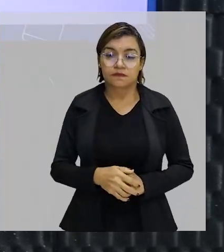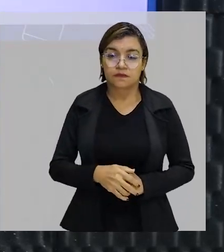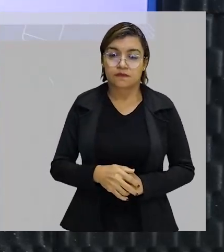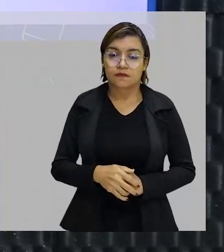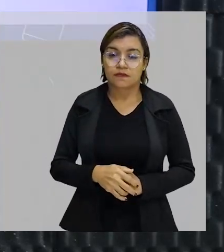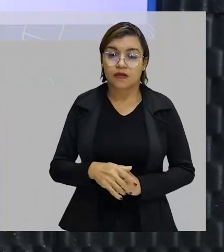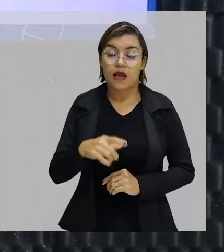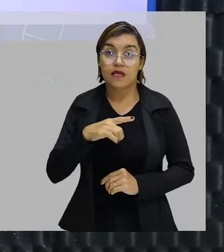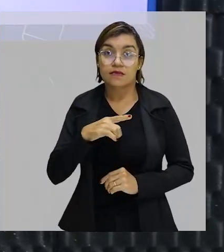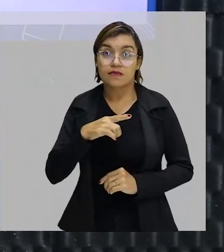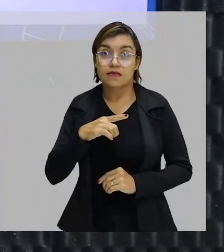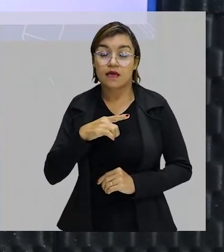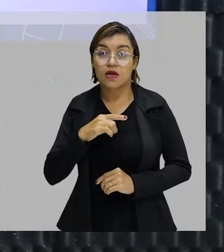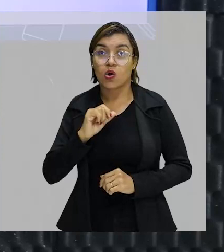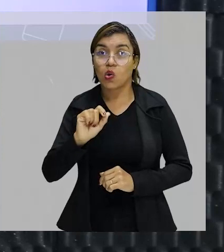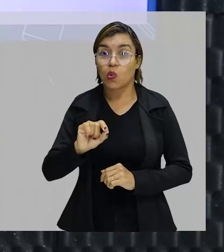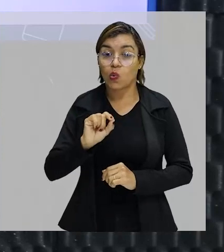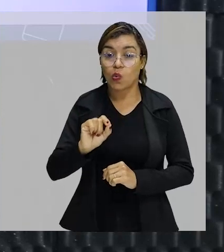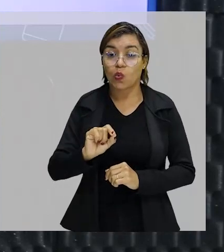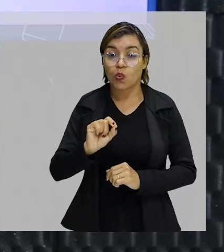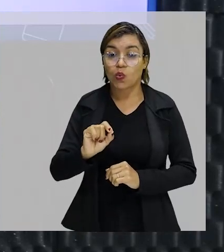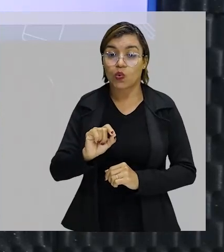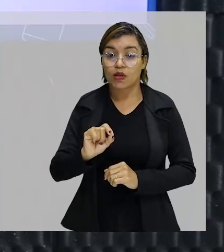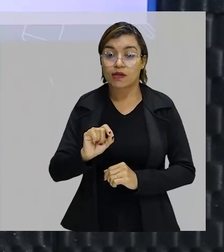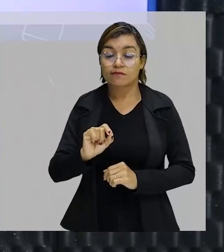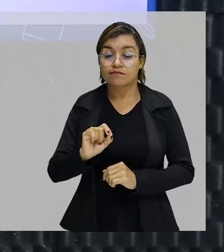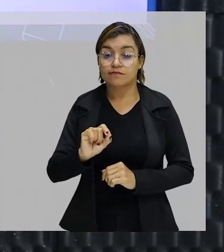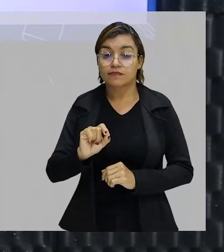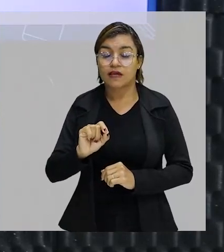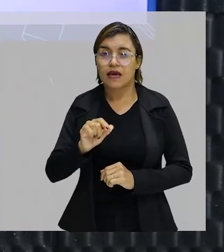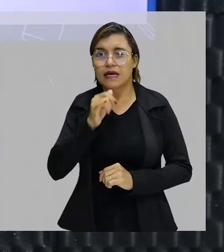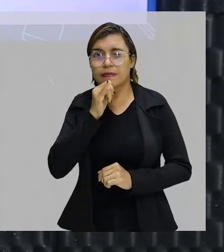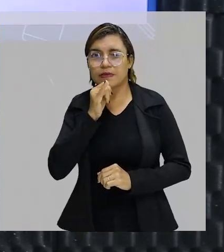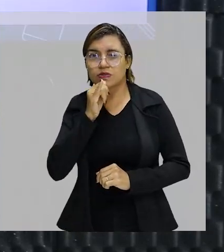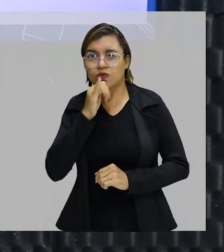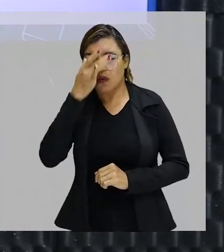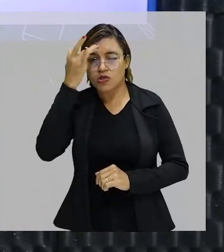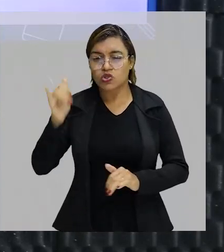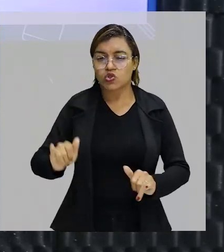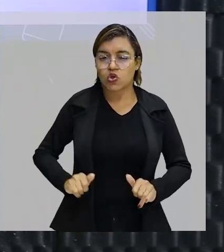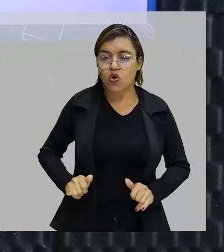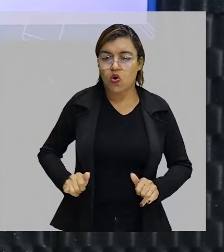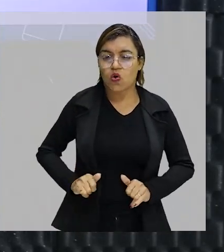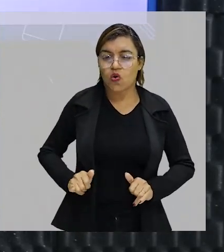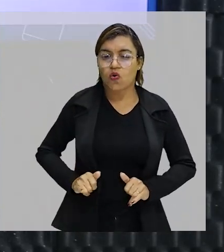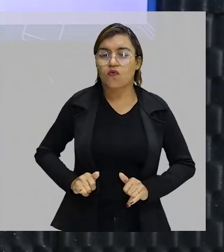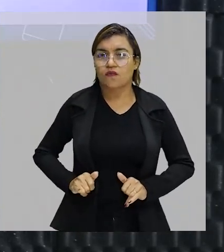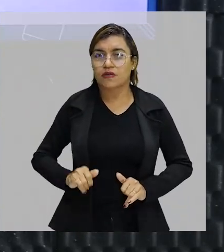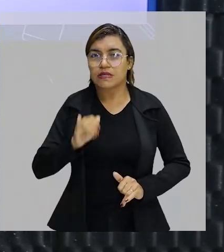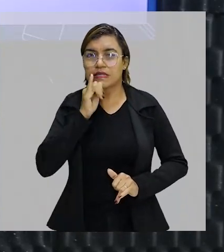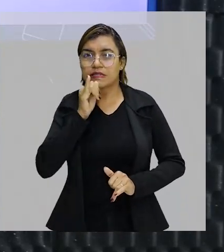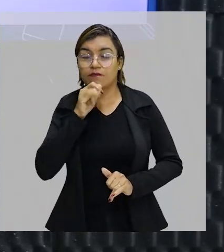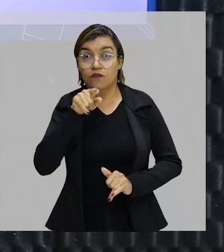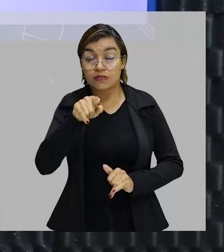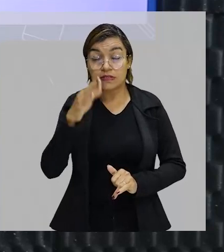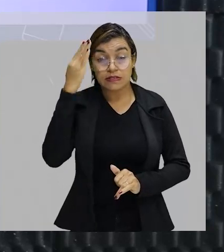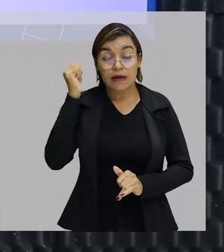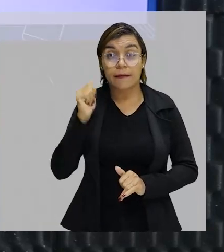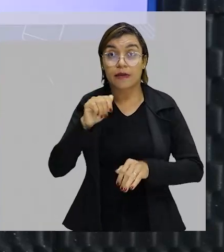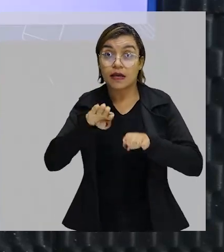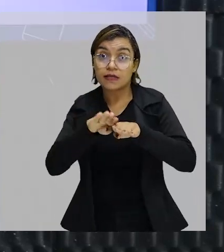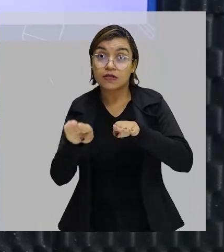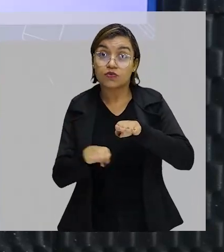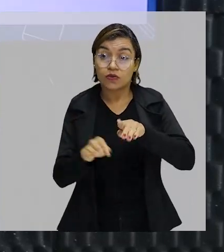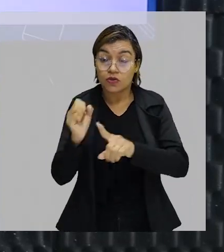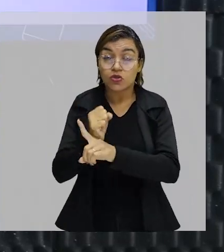vítimas desse tipo de preconceito social as populações mais pobres. Vocês sabem que a desigualdade social é uma